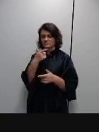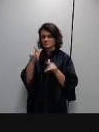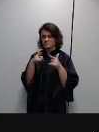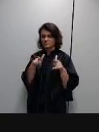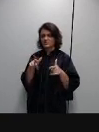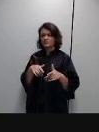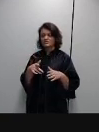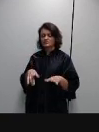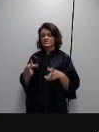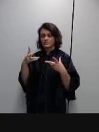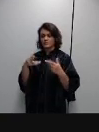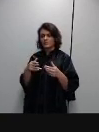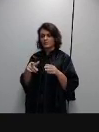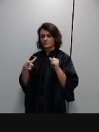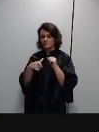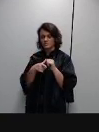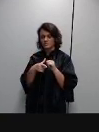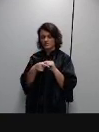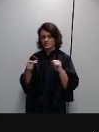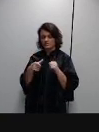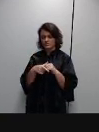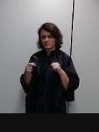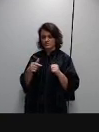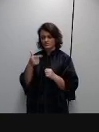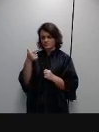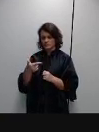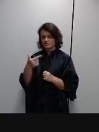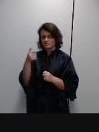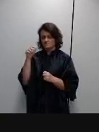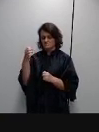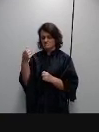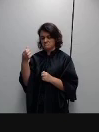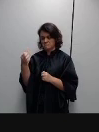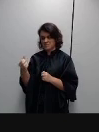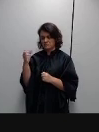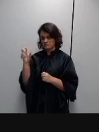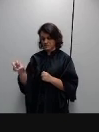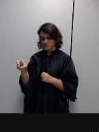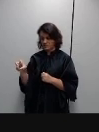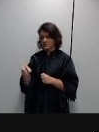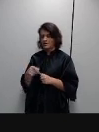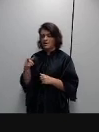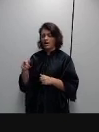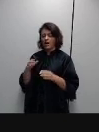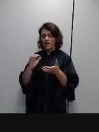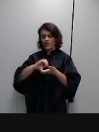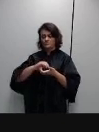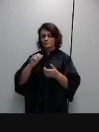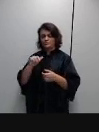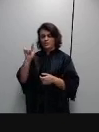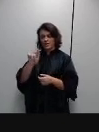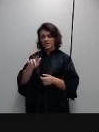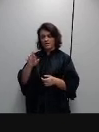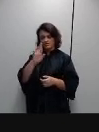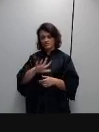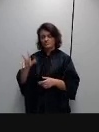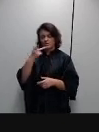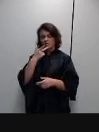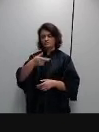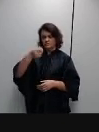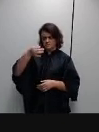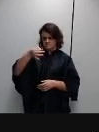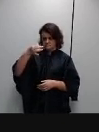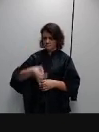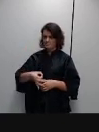previsto no artigo 265 inciso 43 acordo regional foi categórica ao afirmar